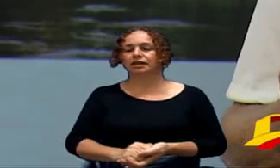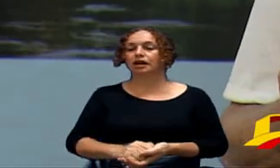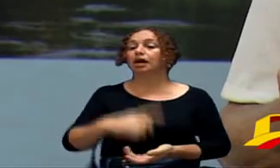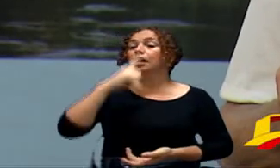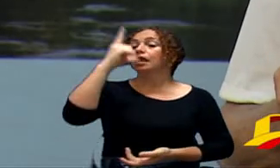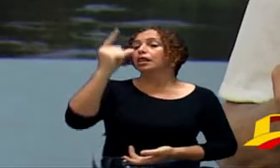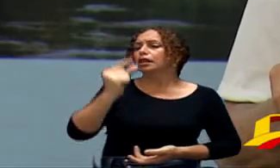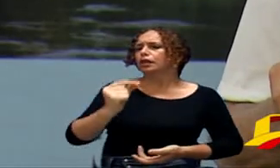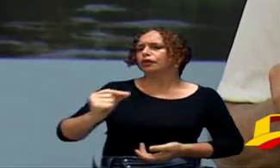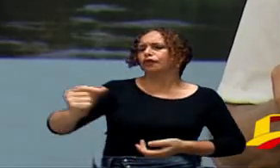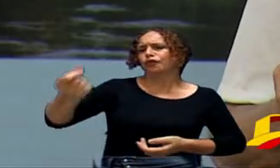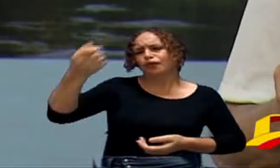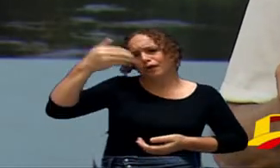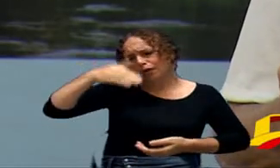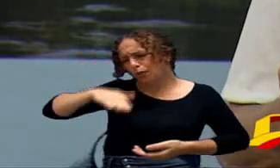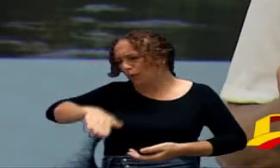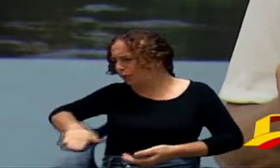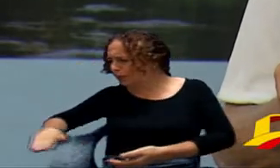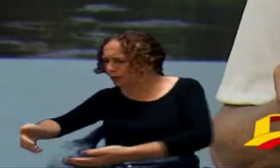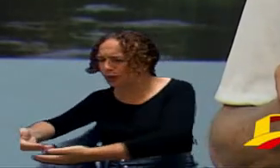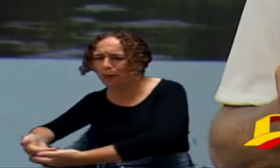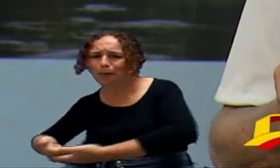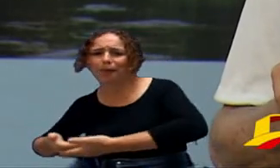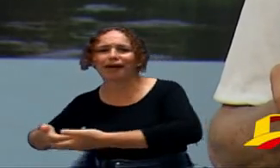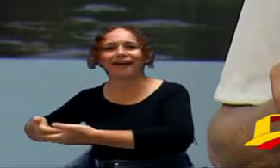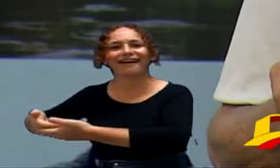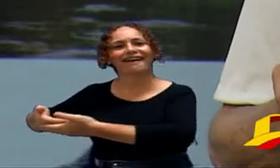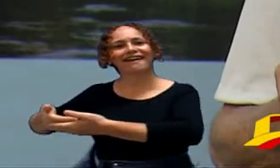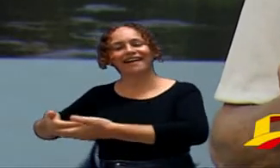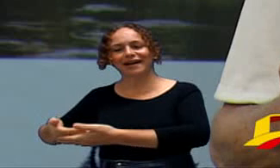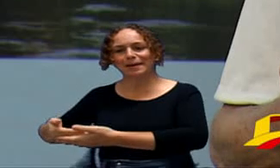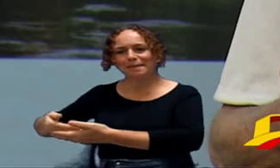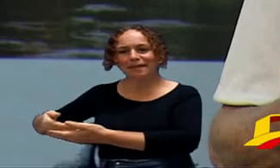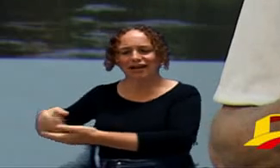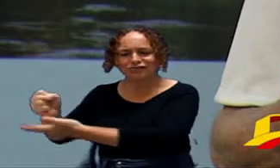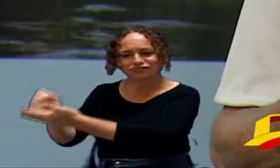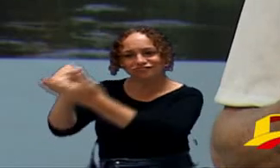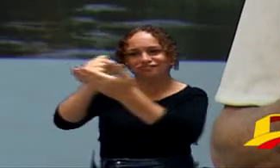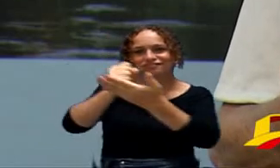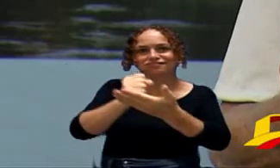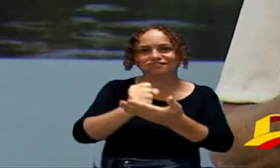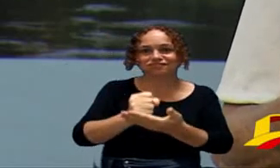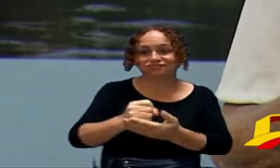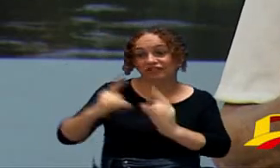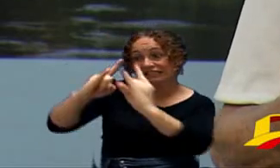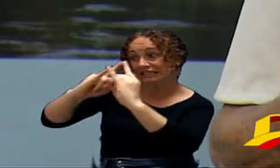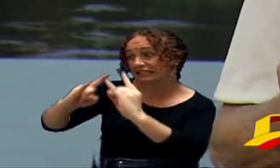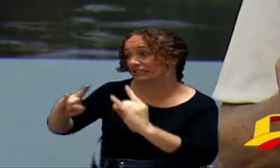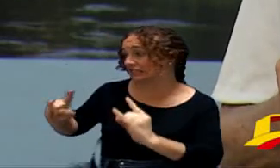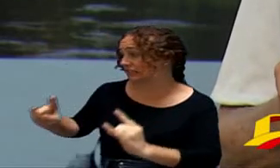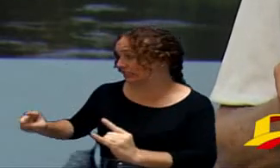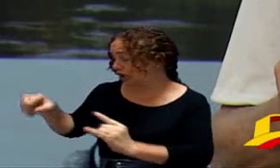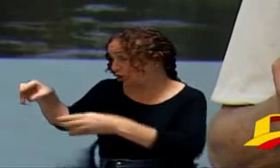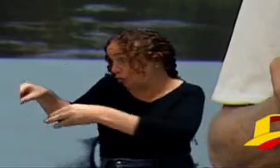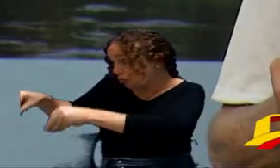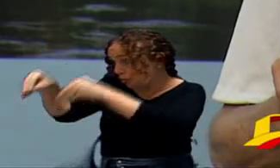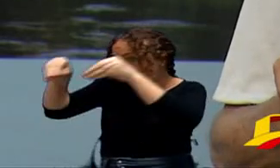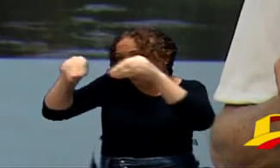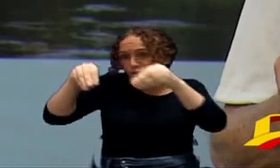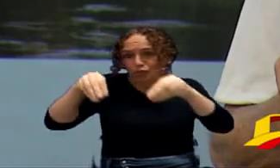ainda filhote, veio de um circo itinerante, era um horrível transporte de nosso bebê